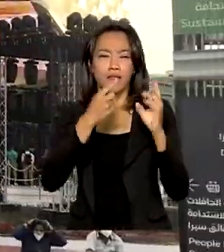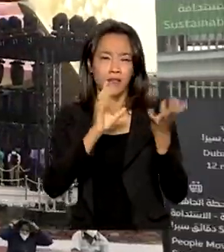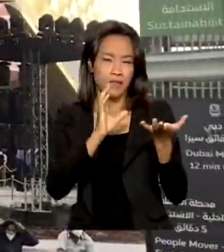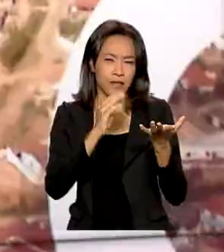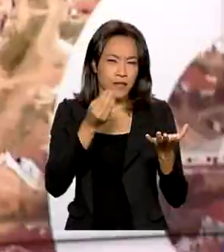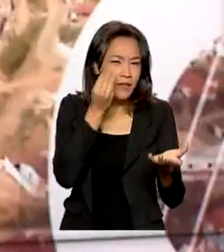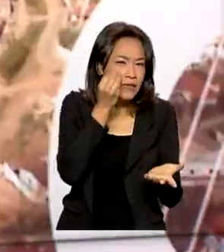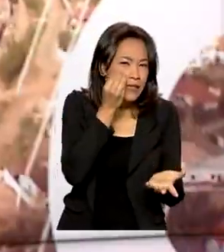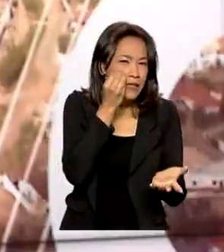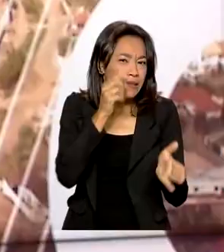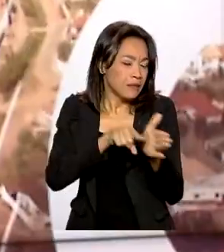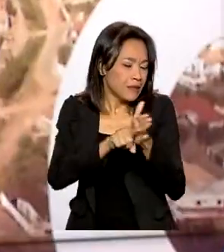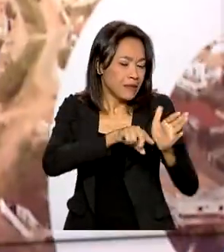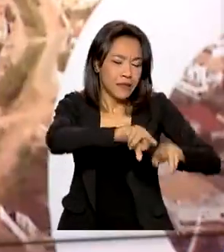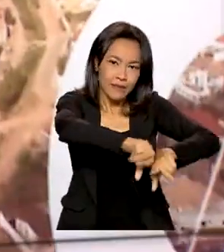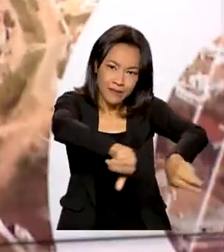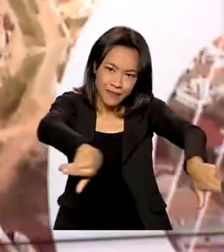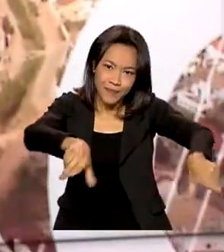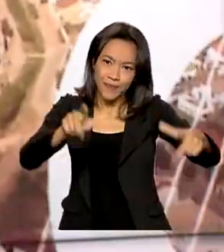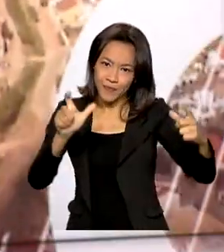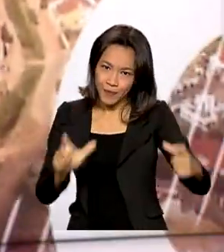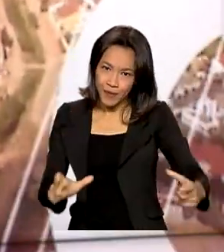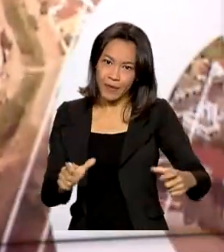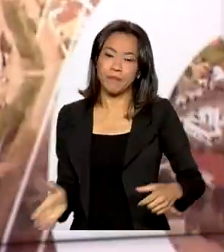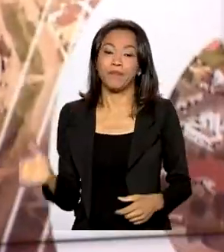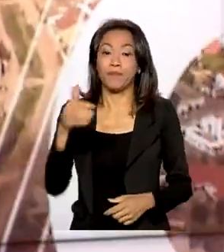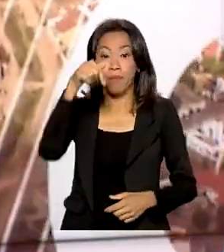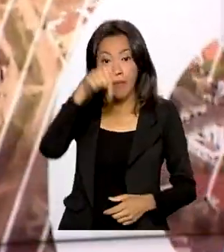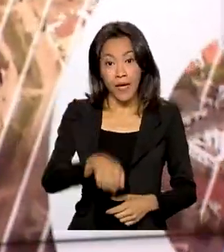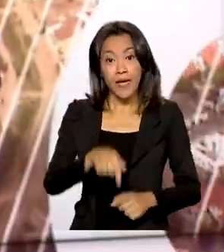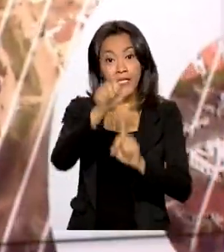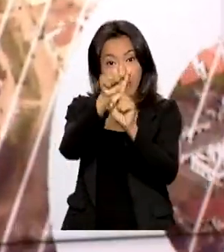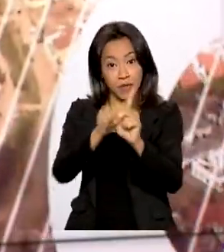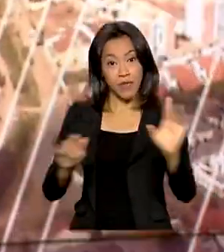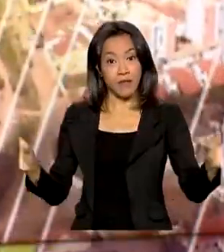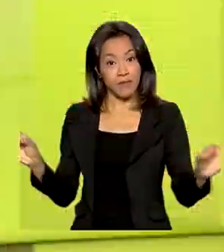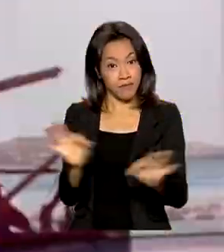laboratórios. A Expo Dubai termina este mês, no dia 31 de março.